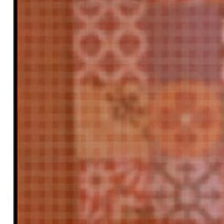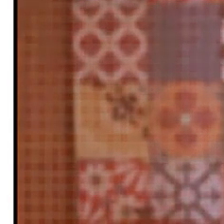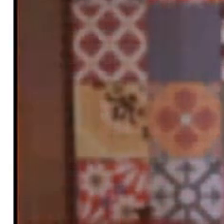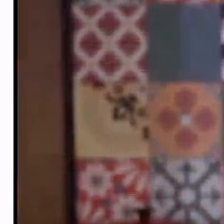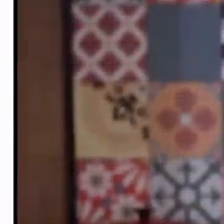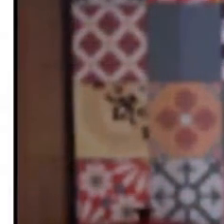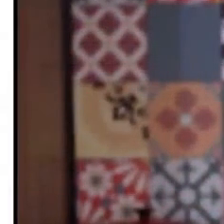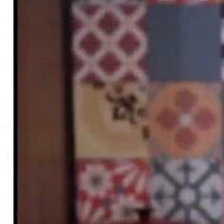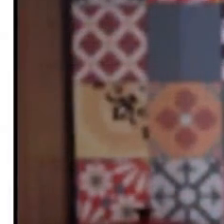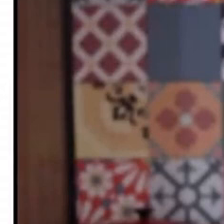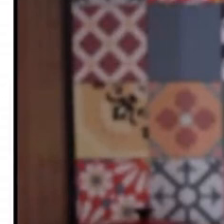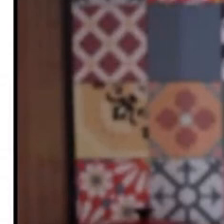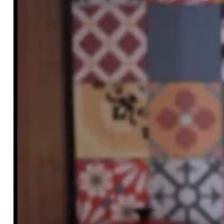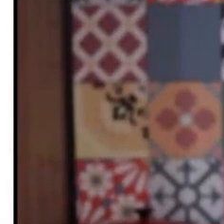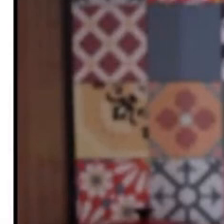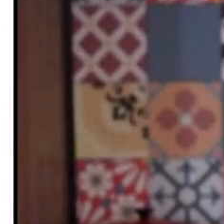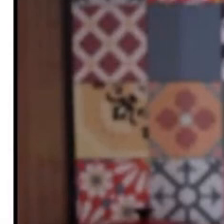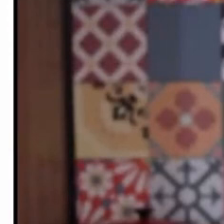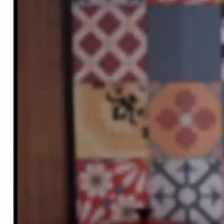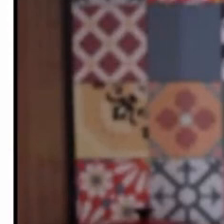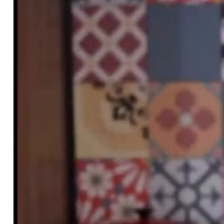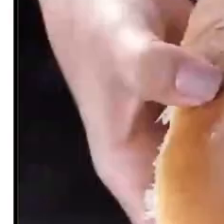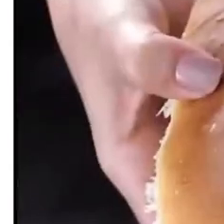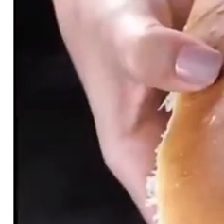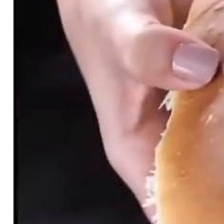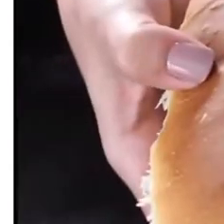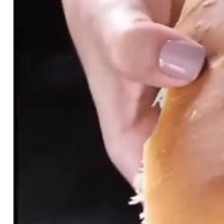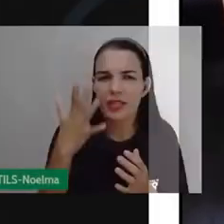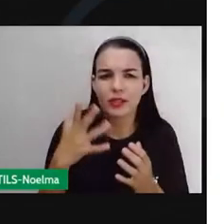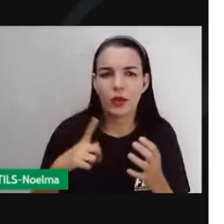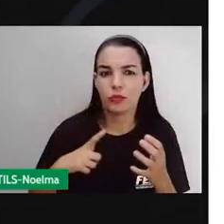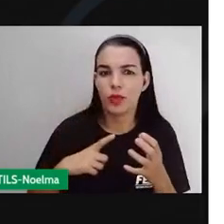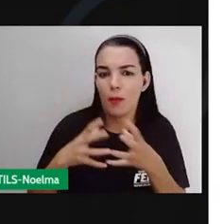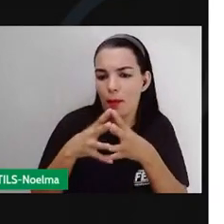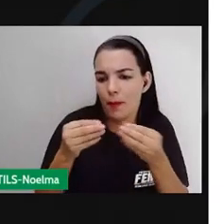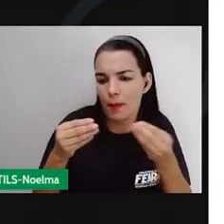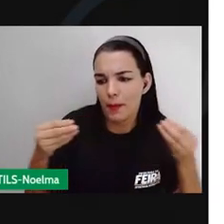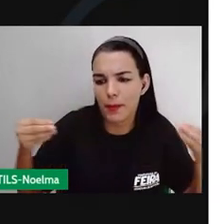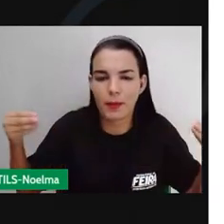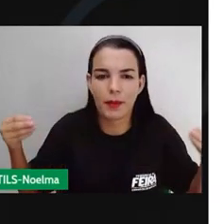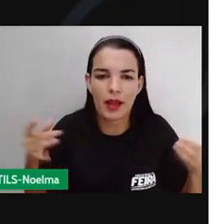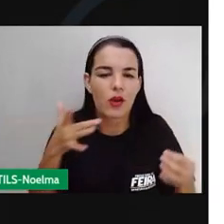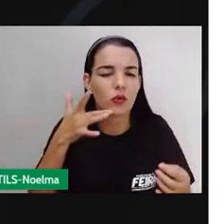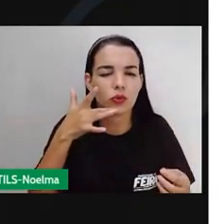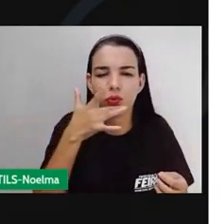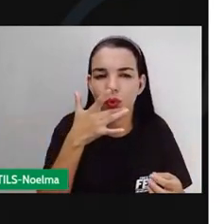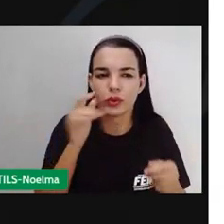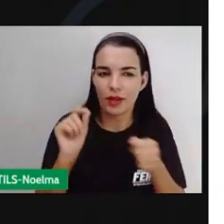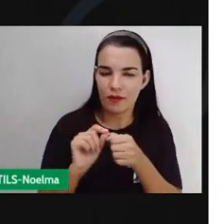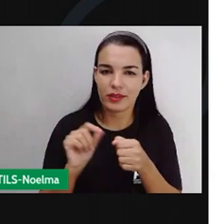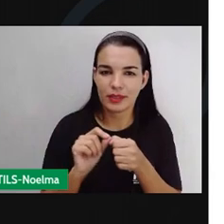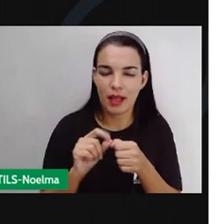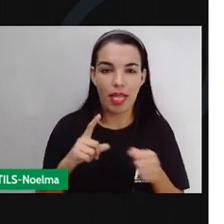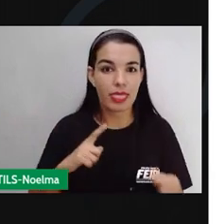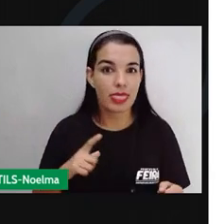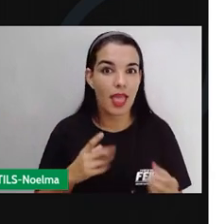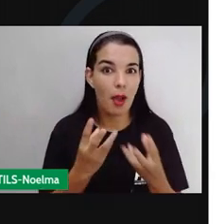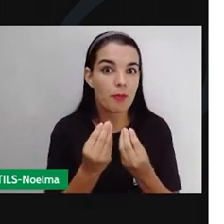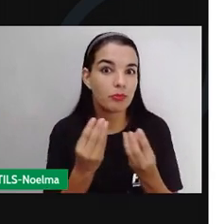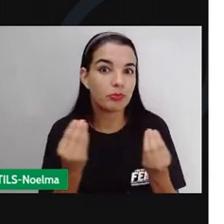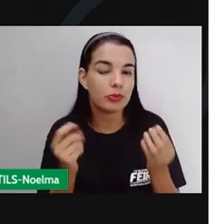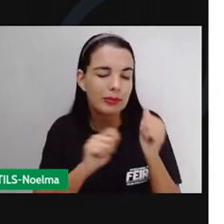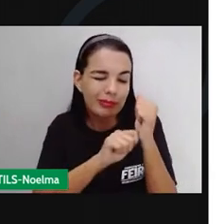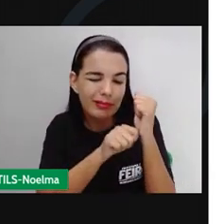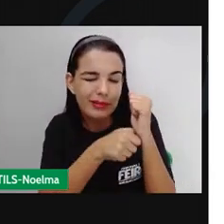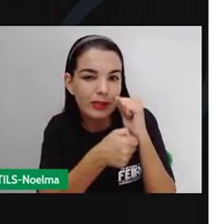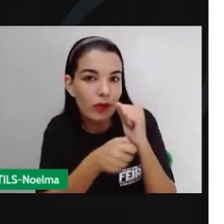Fazer pão caseiro em casa é muito fácil, rende bastante, é super gostoso de fazer. Só que tem um monte de segredinho que eu tenho que te ensinar para você